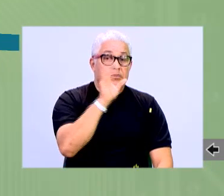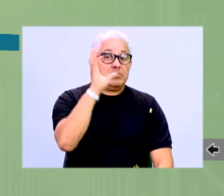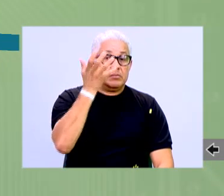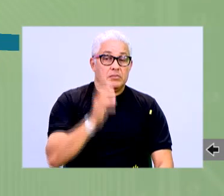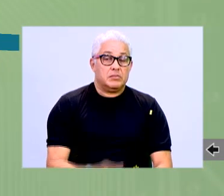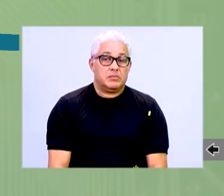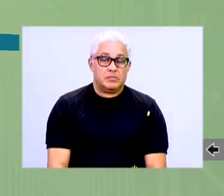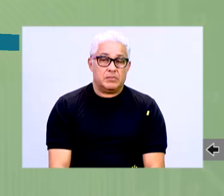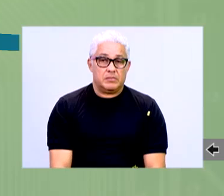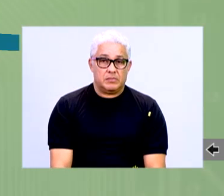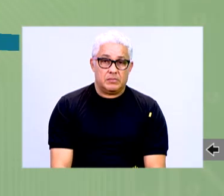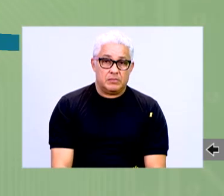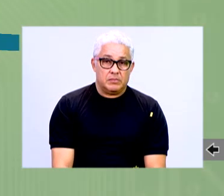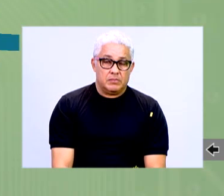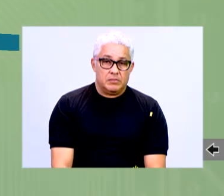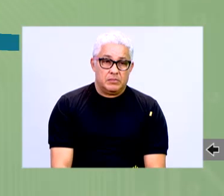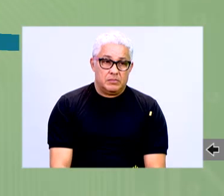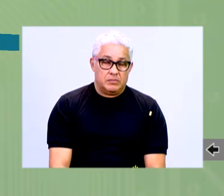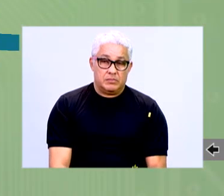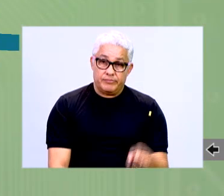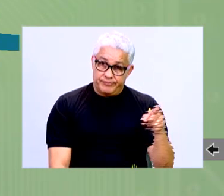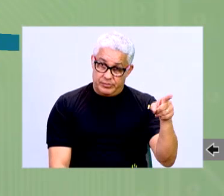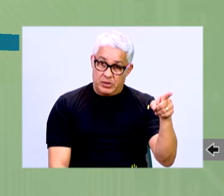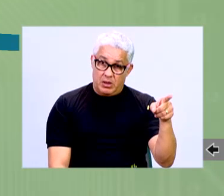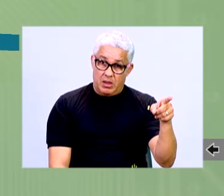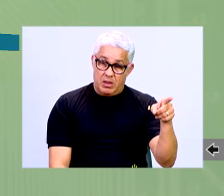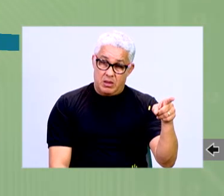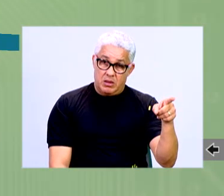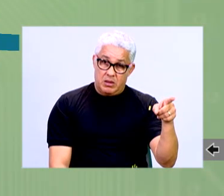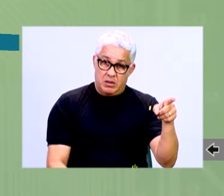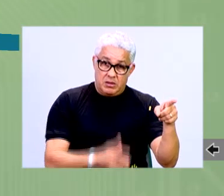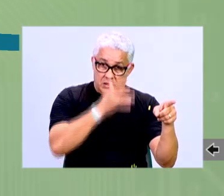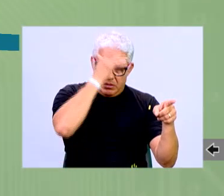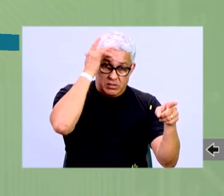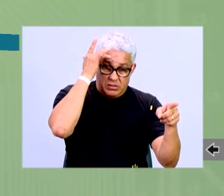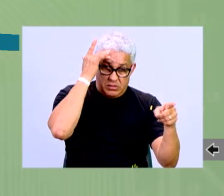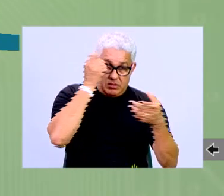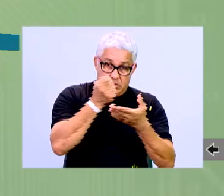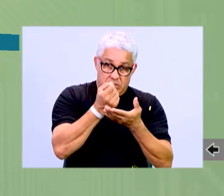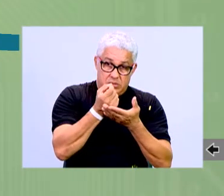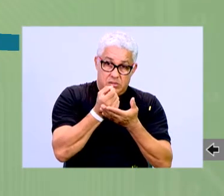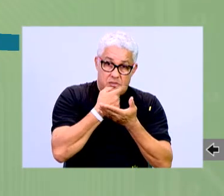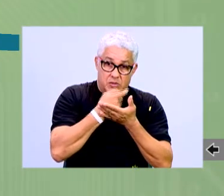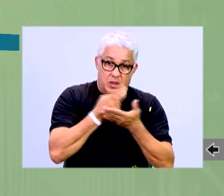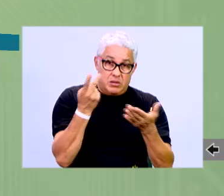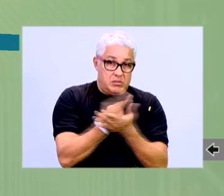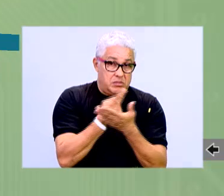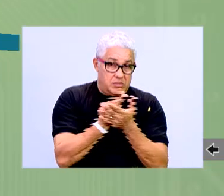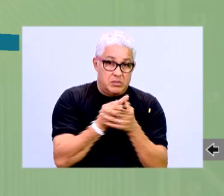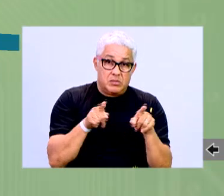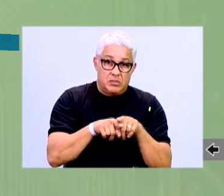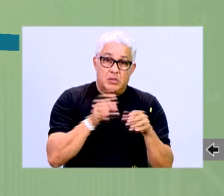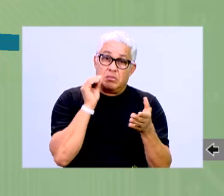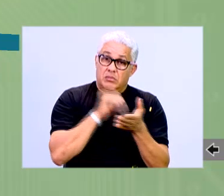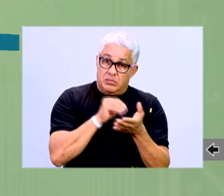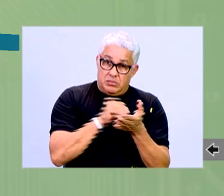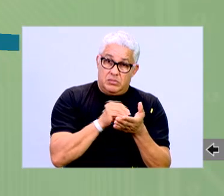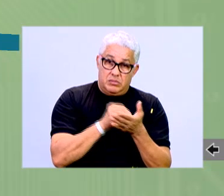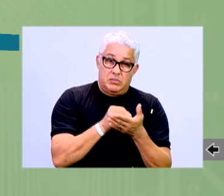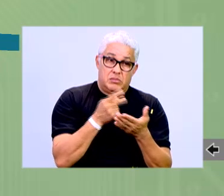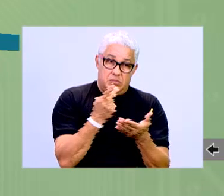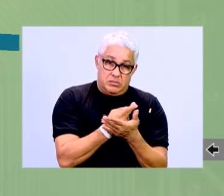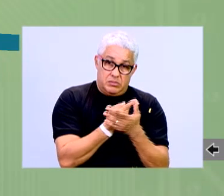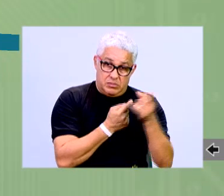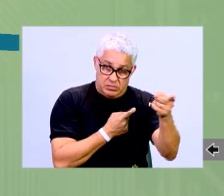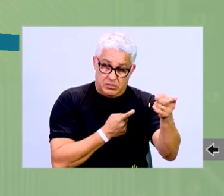acontecer? O paciente, imaginem, um medicamento mal ministrado, a falta de um medicamento ser ministrado para determinado